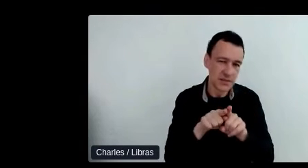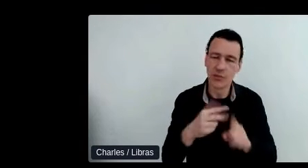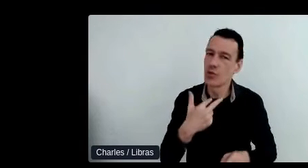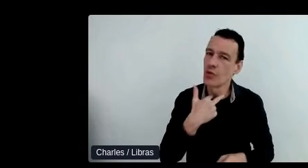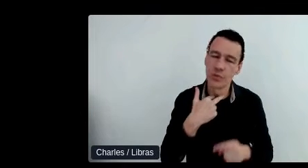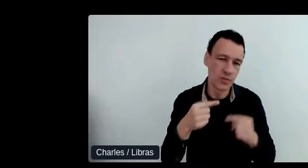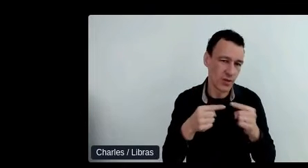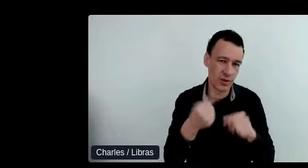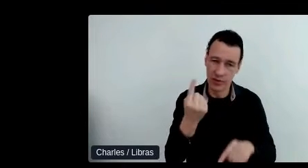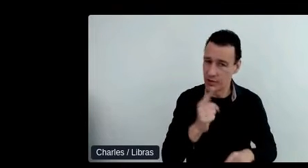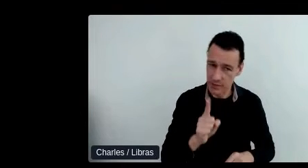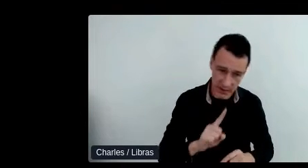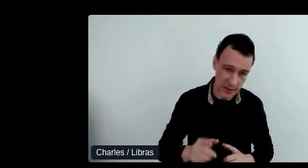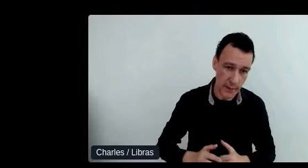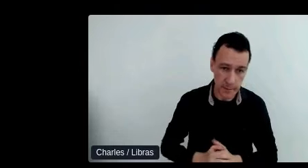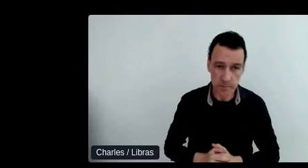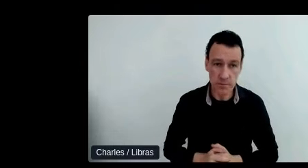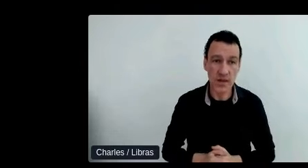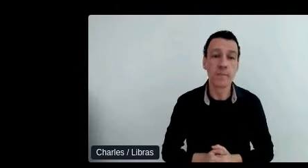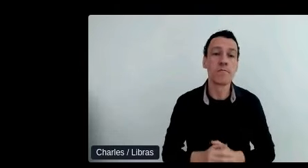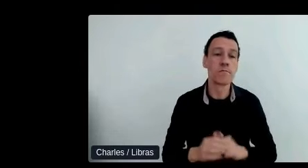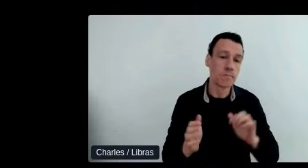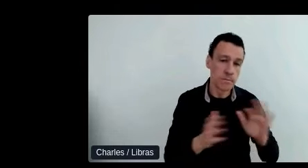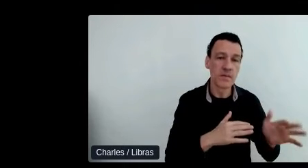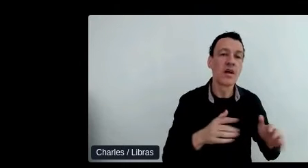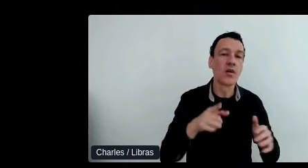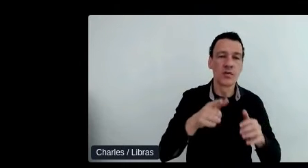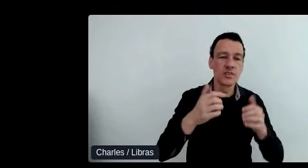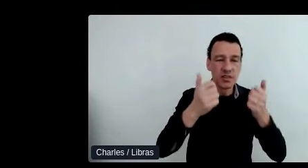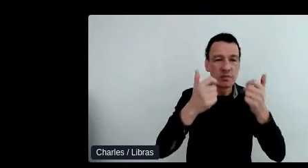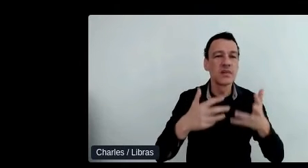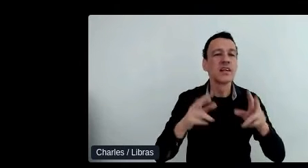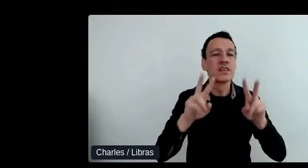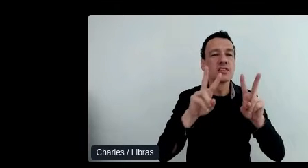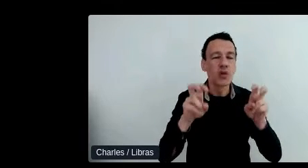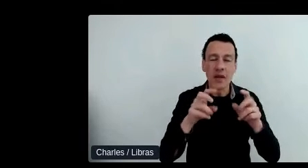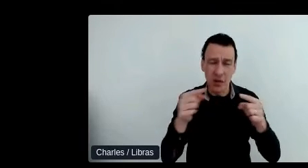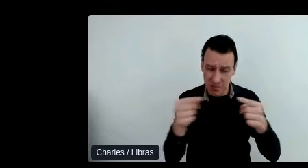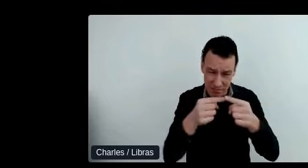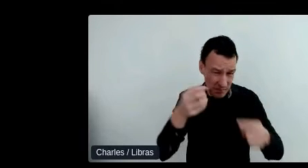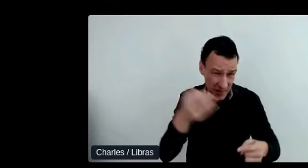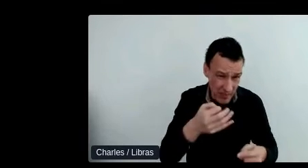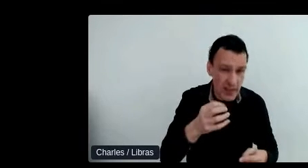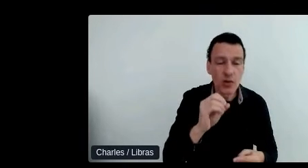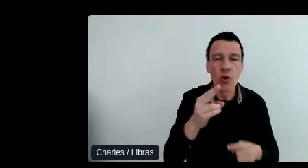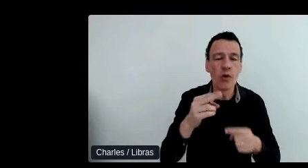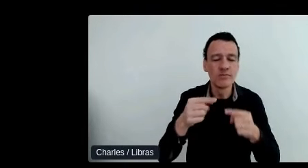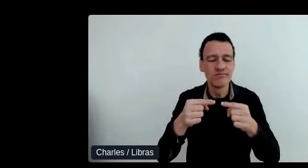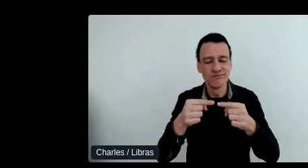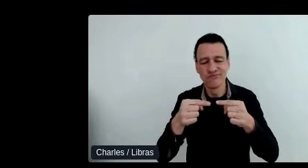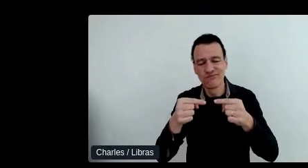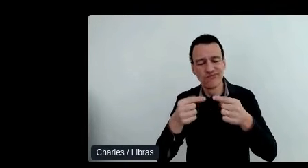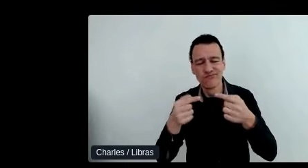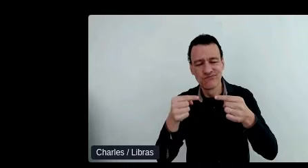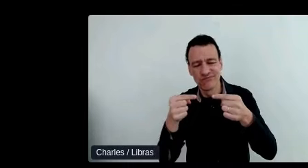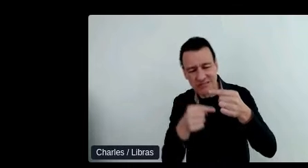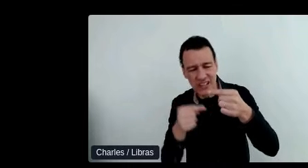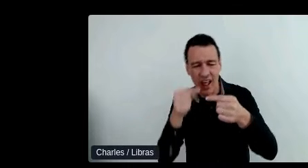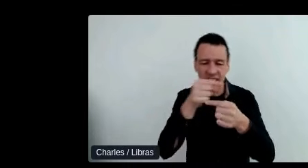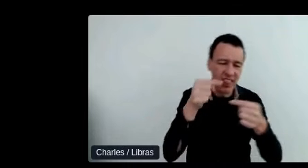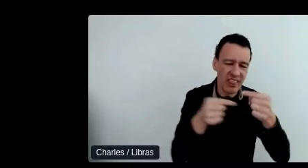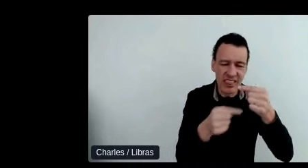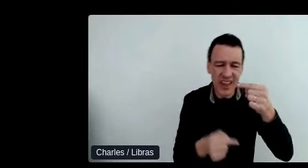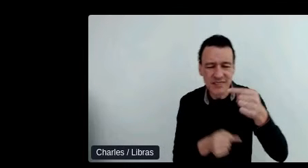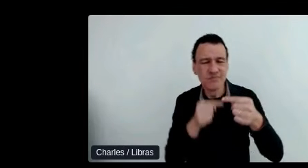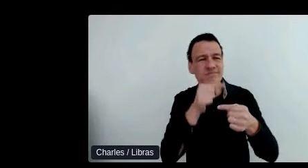Aqui, como a gente está falando sobre o overfit e o underfit, né? O overfit, né? Que quando está o